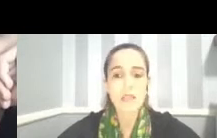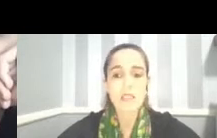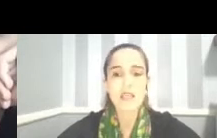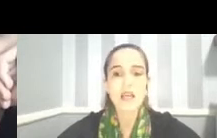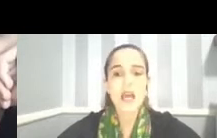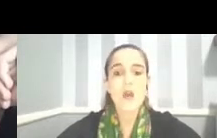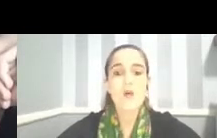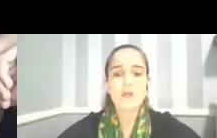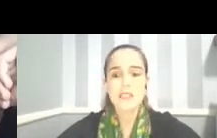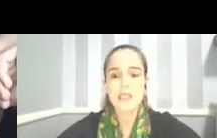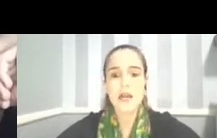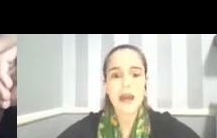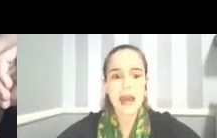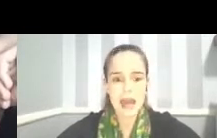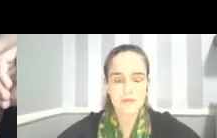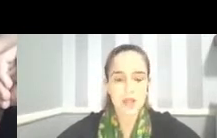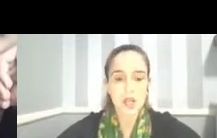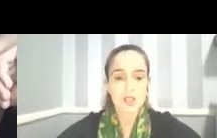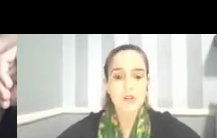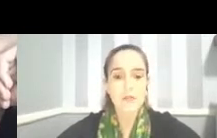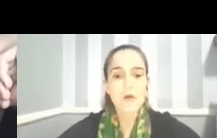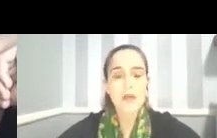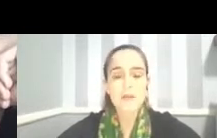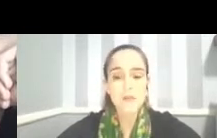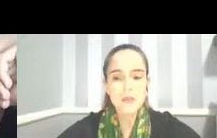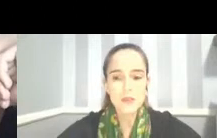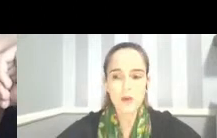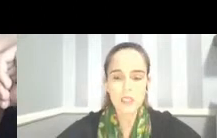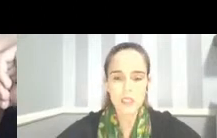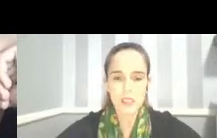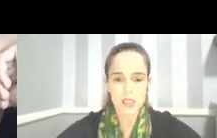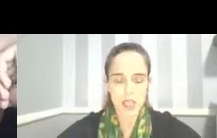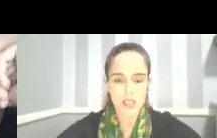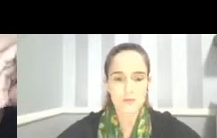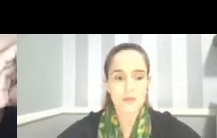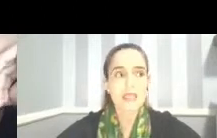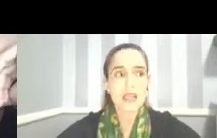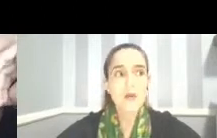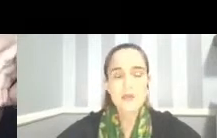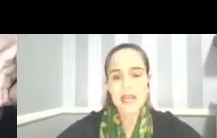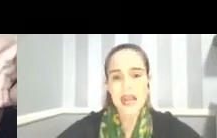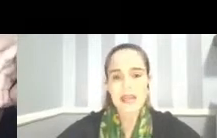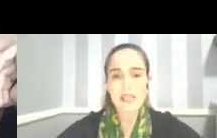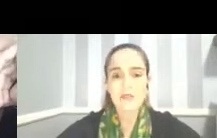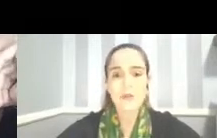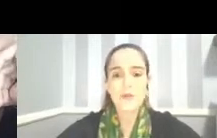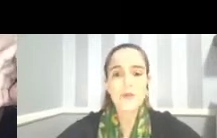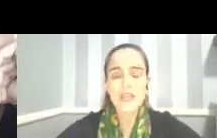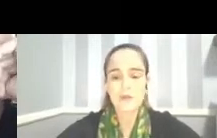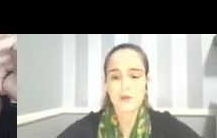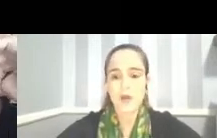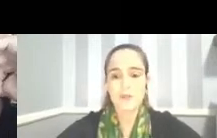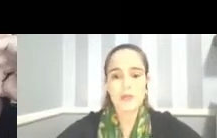qualquer coisa que eu consiga amarrar. Só que uma coisa é muito importante, gente. Não usa nada que for